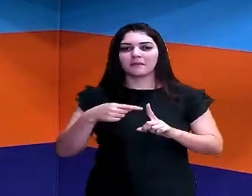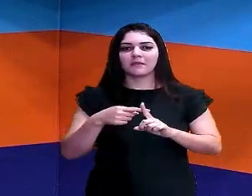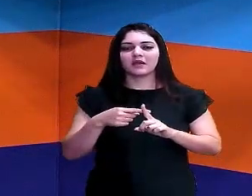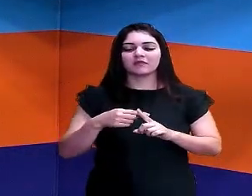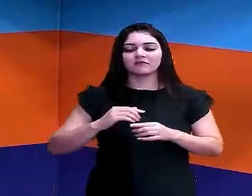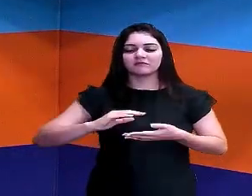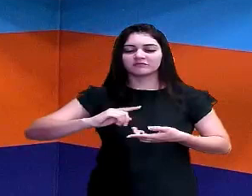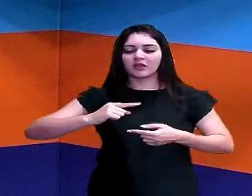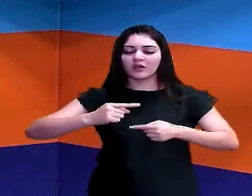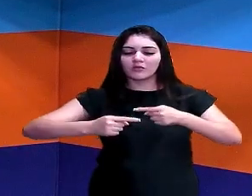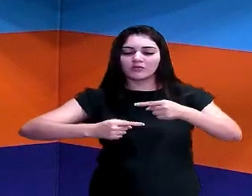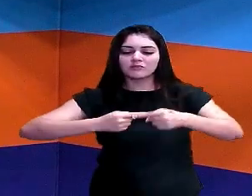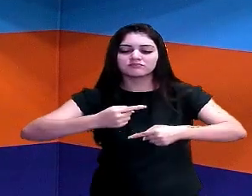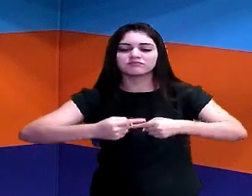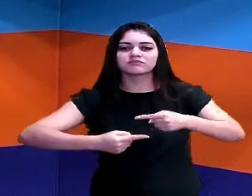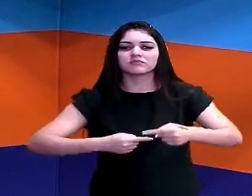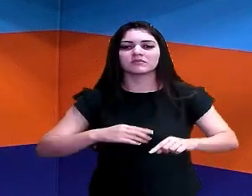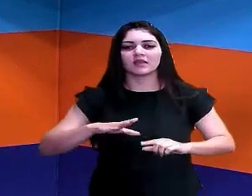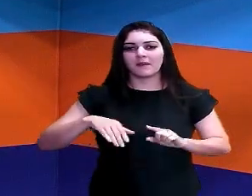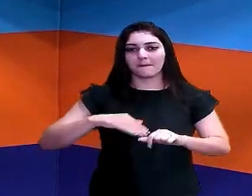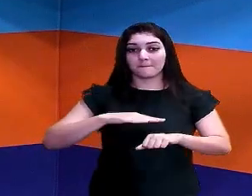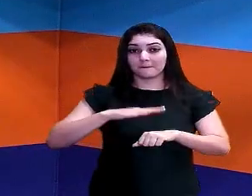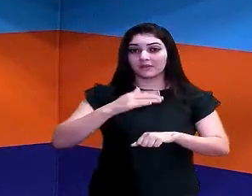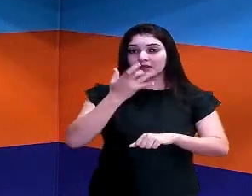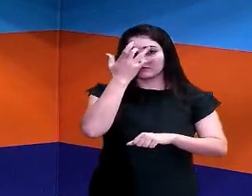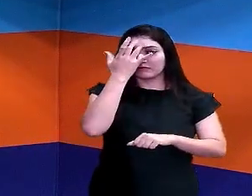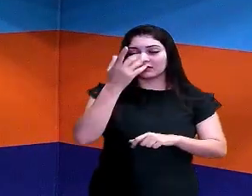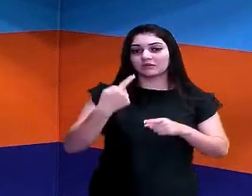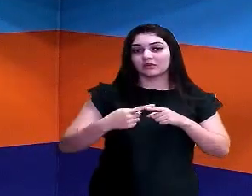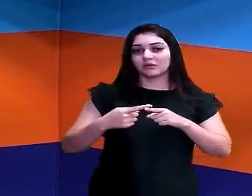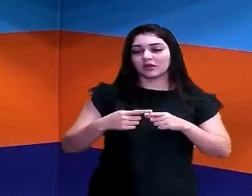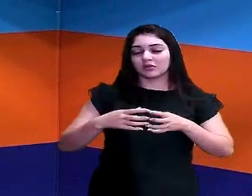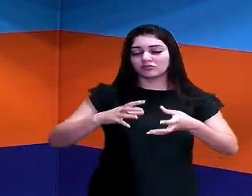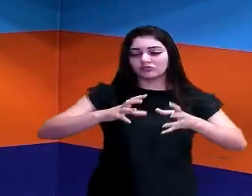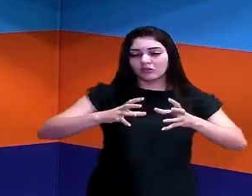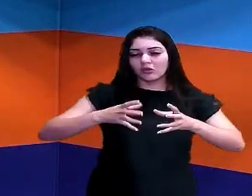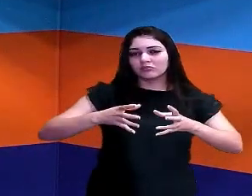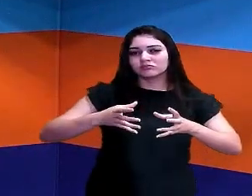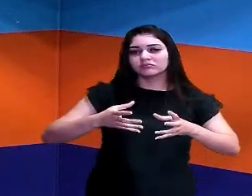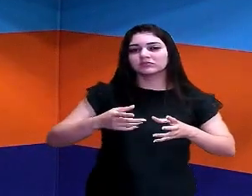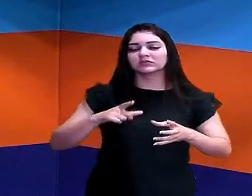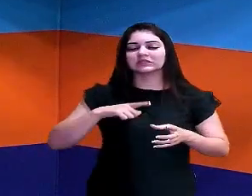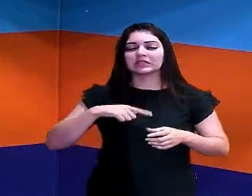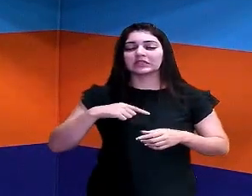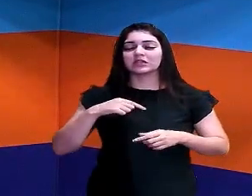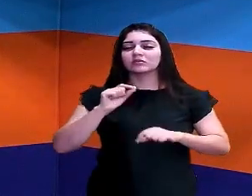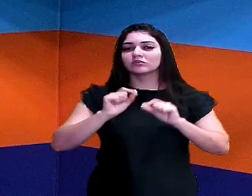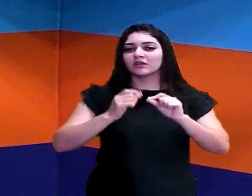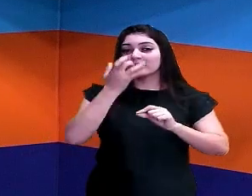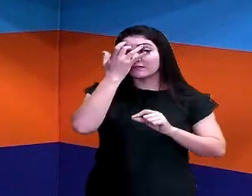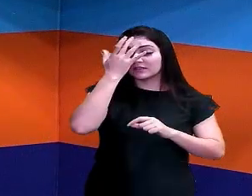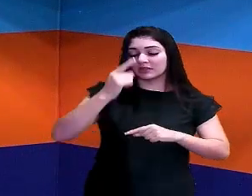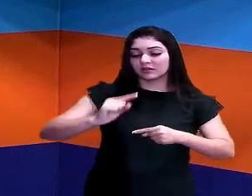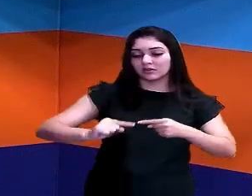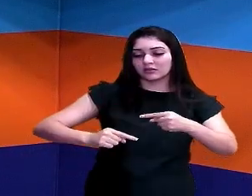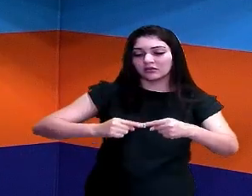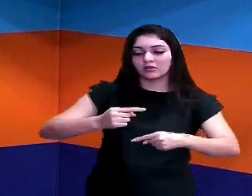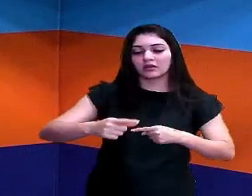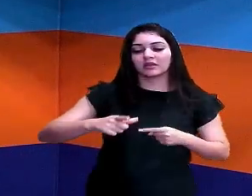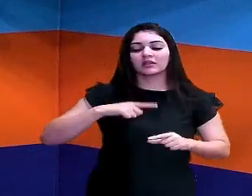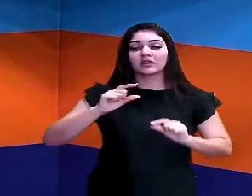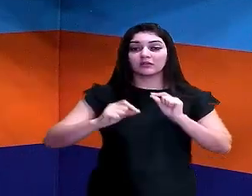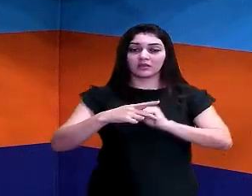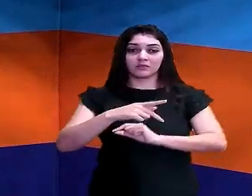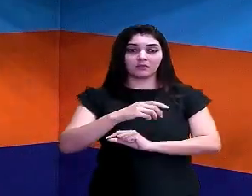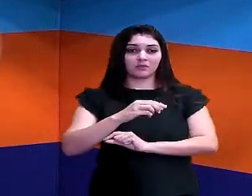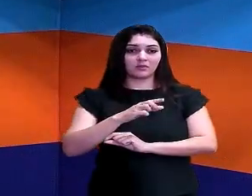rolar com facilidade, tá certo? Que os corpos redondos, eles têm essa facilidade de rolar. E os poliedros, ó, não